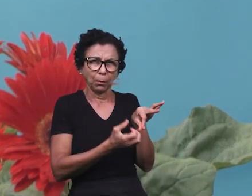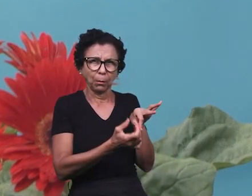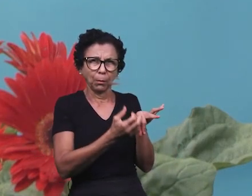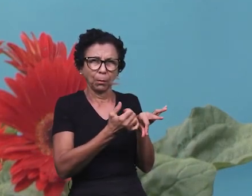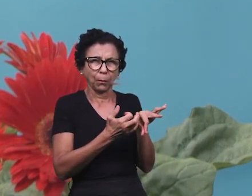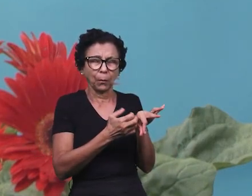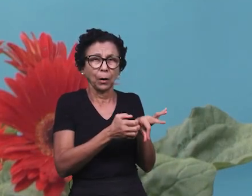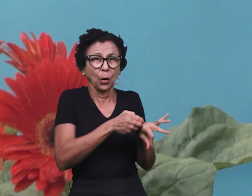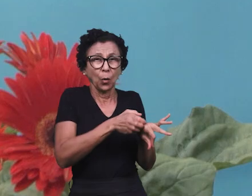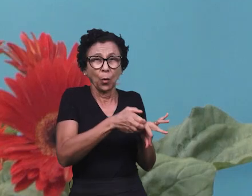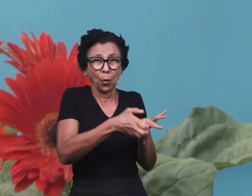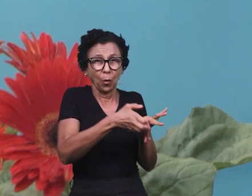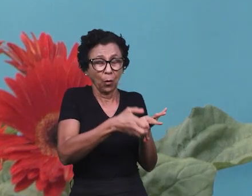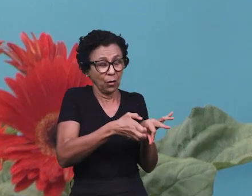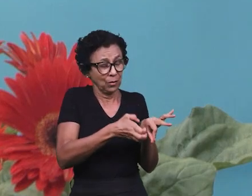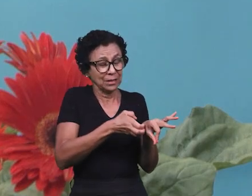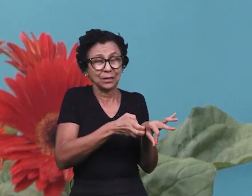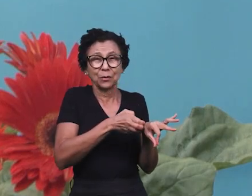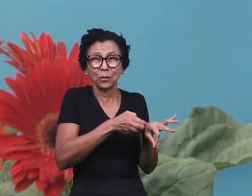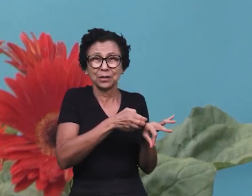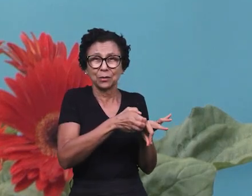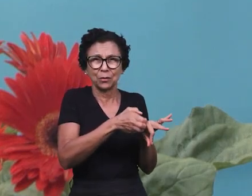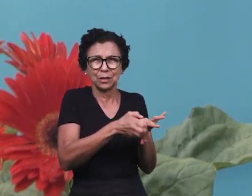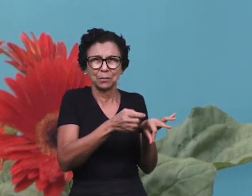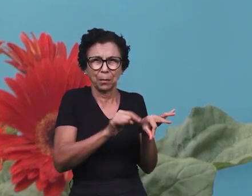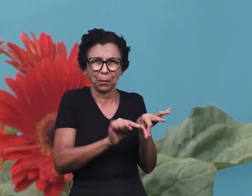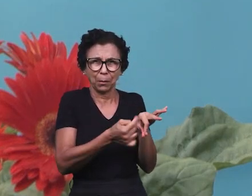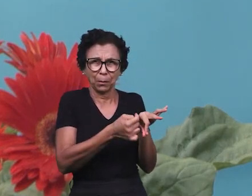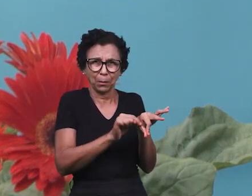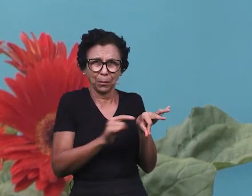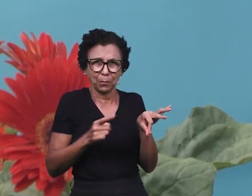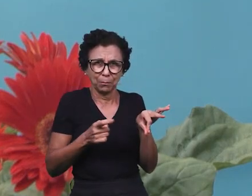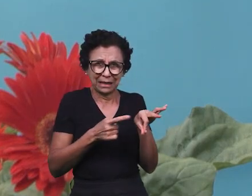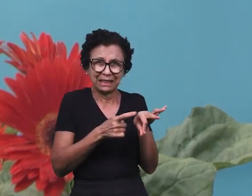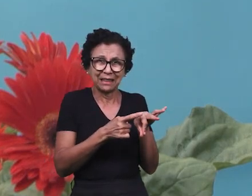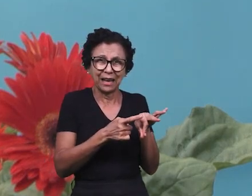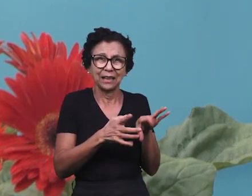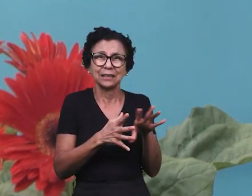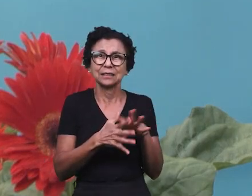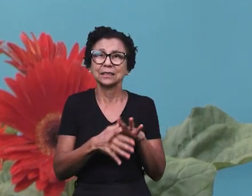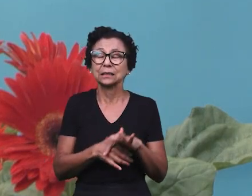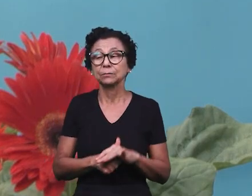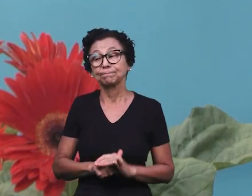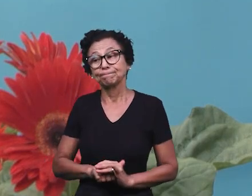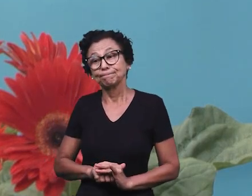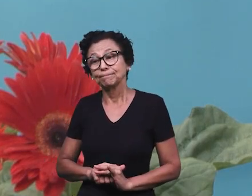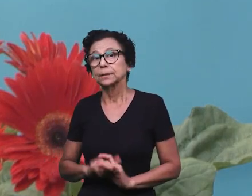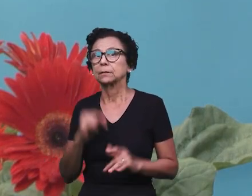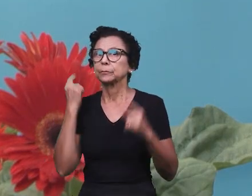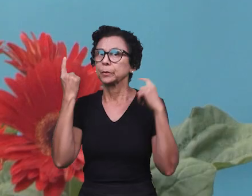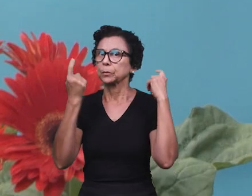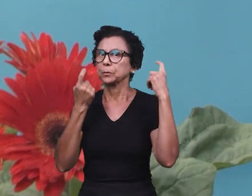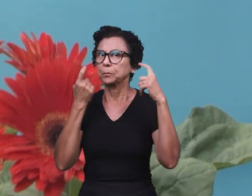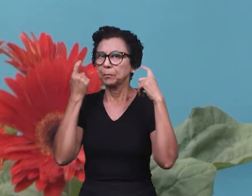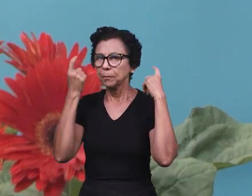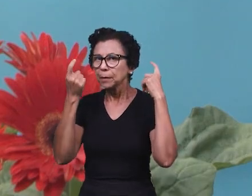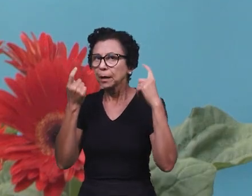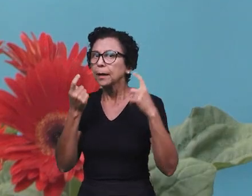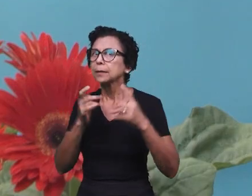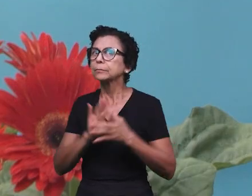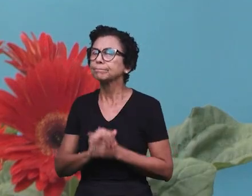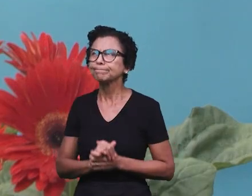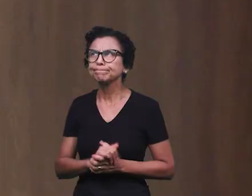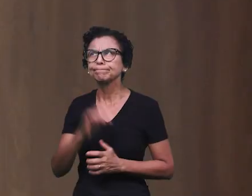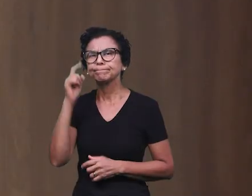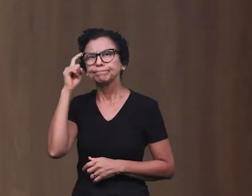Então essas infecções de repetição, isso tudo deixa a gente já a pensar realmente que pode ser um